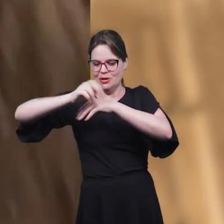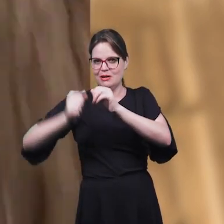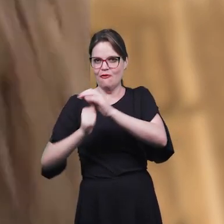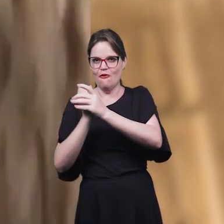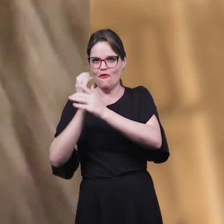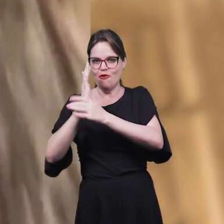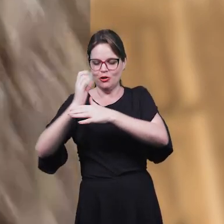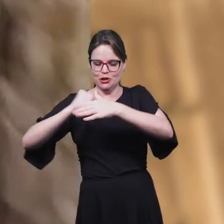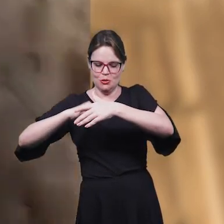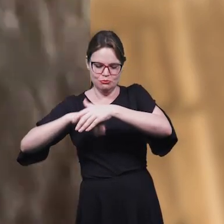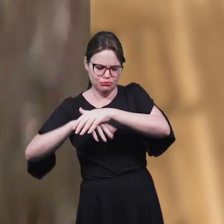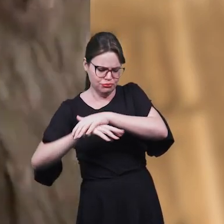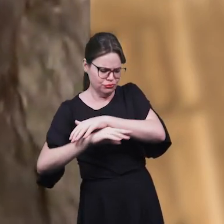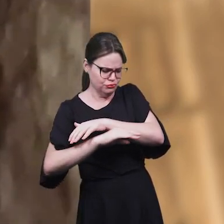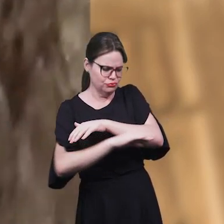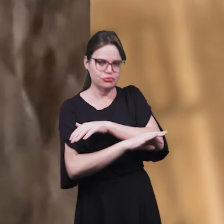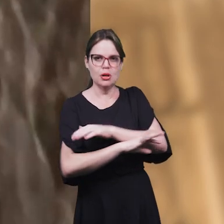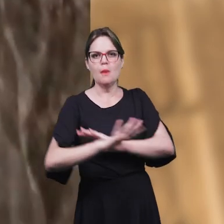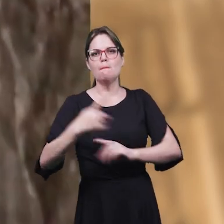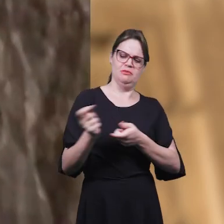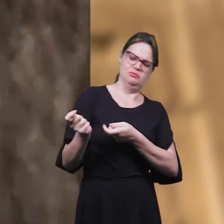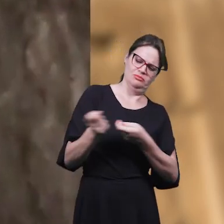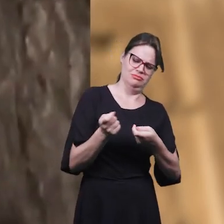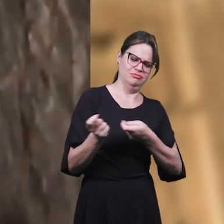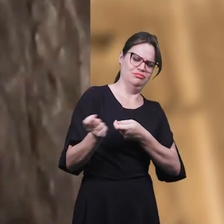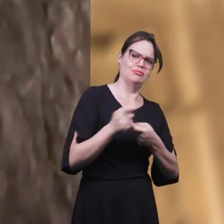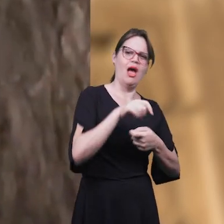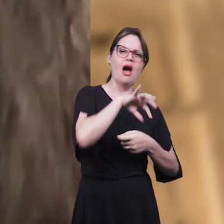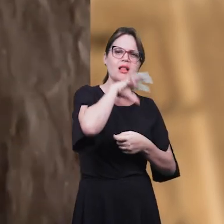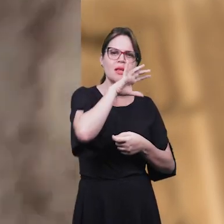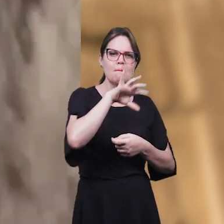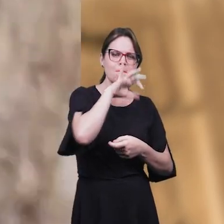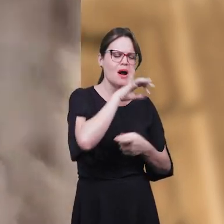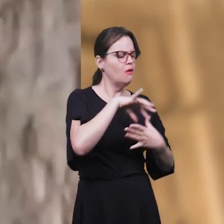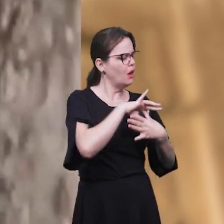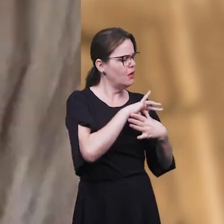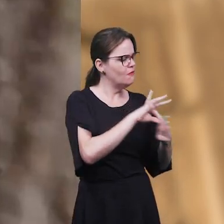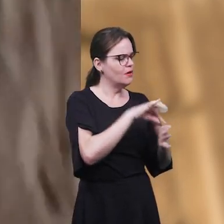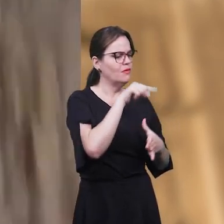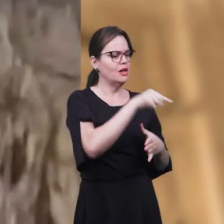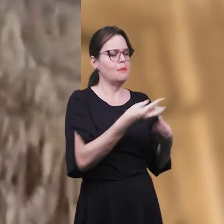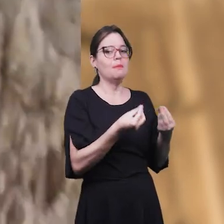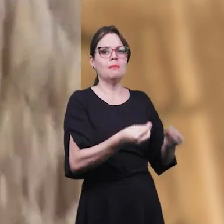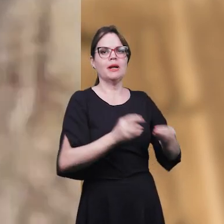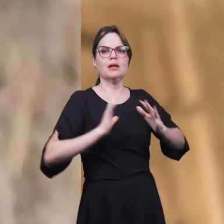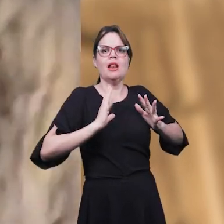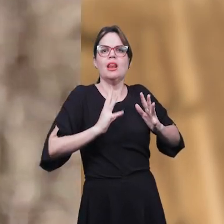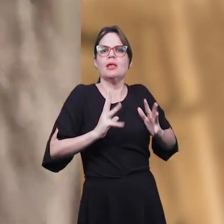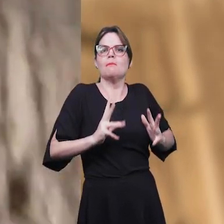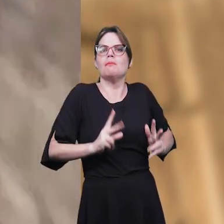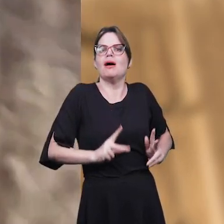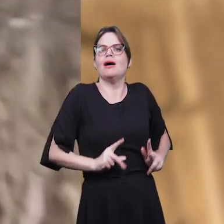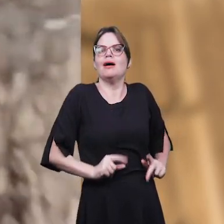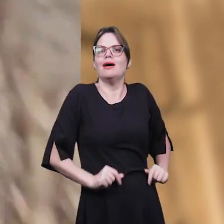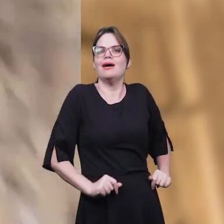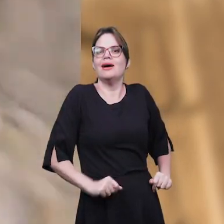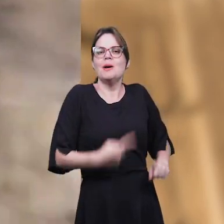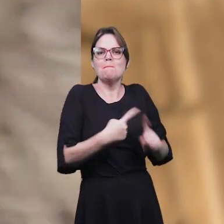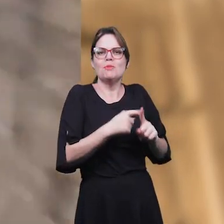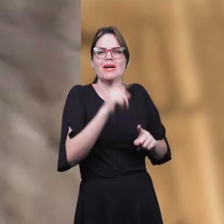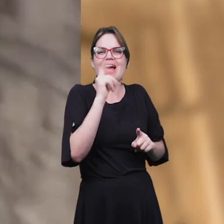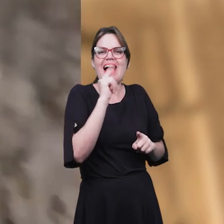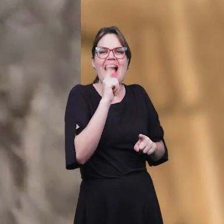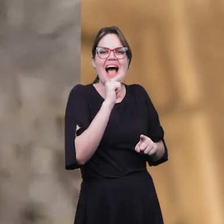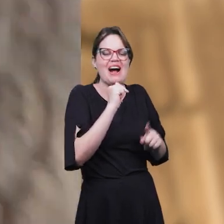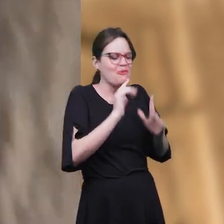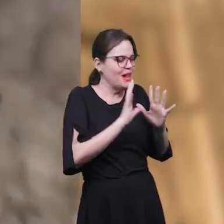oferta no tanque de Siloé, eles vinham do mundo inteiro da época, traziam ali os seus animais, e eles vinham se